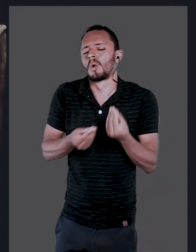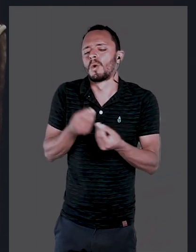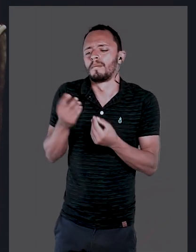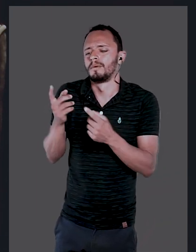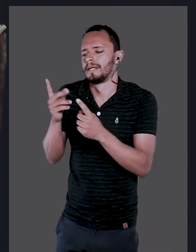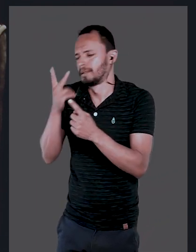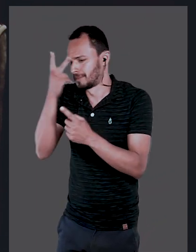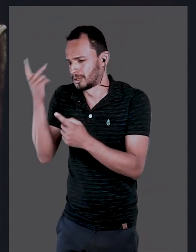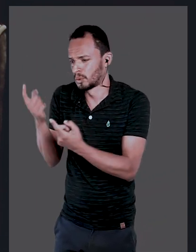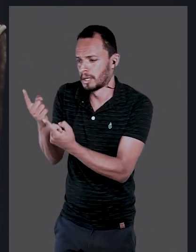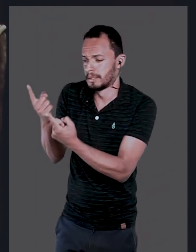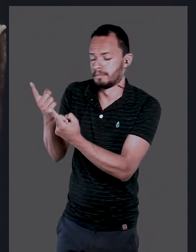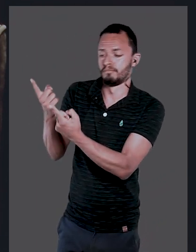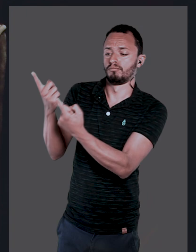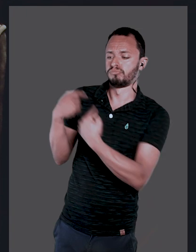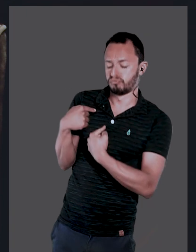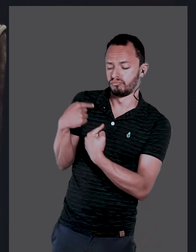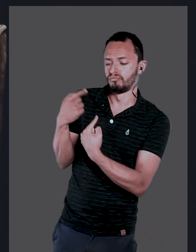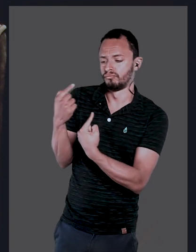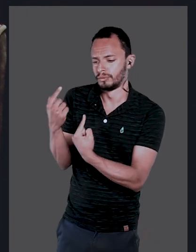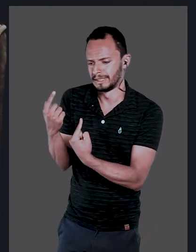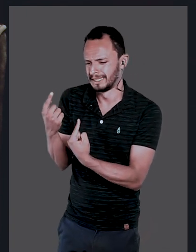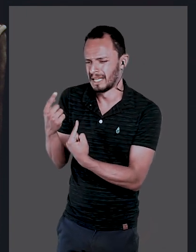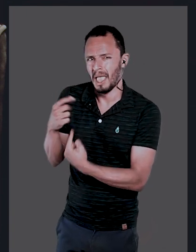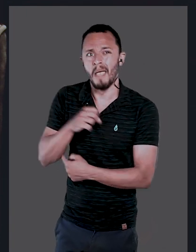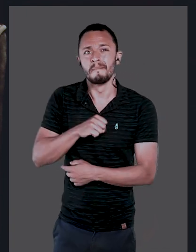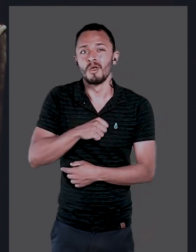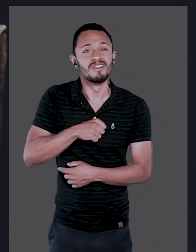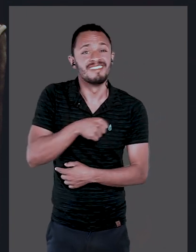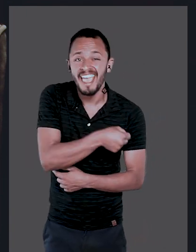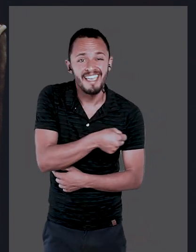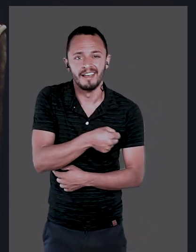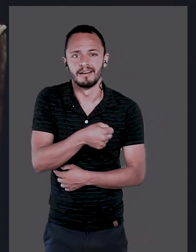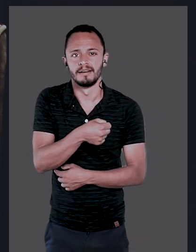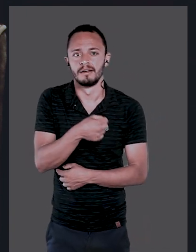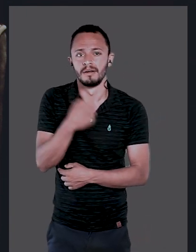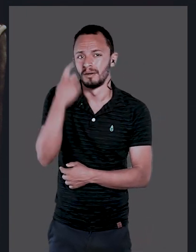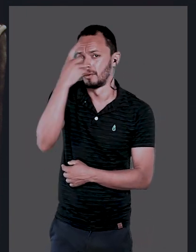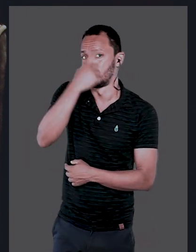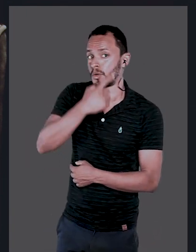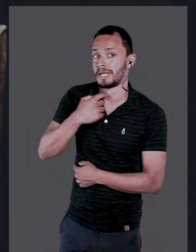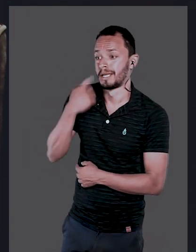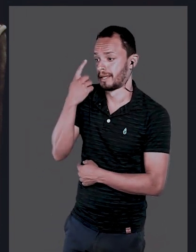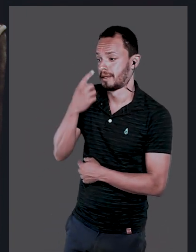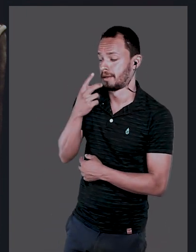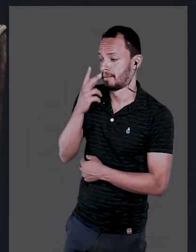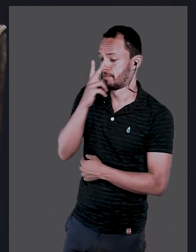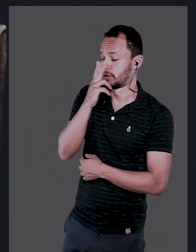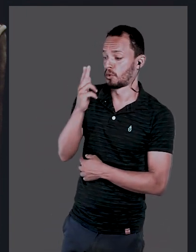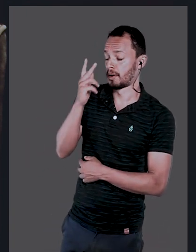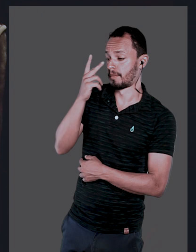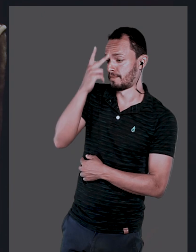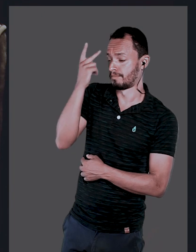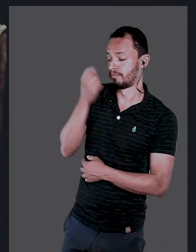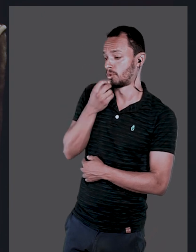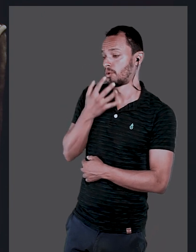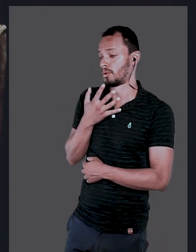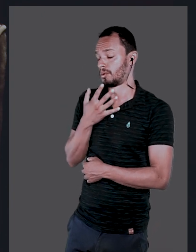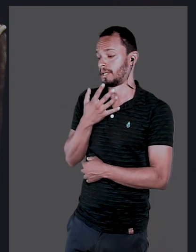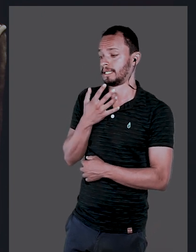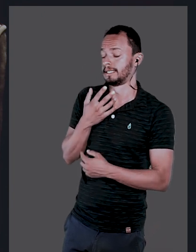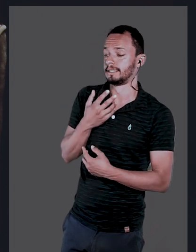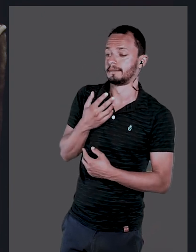nada senão simpático com as pessoas. E essa pessoa odeia-me só porque eu tenho cara